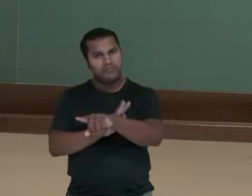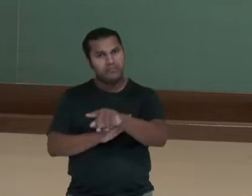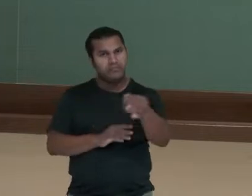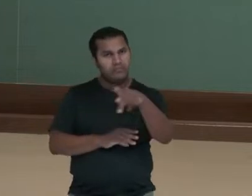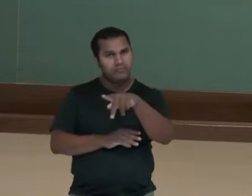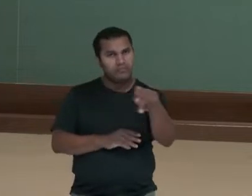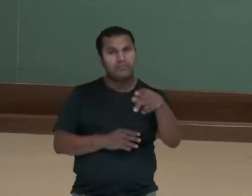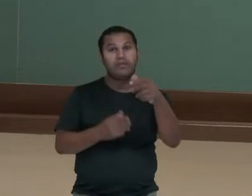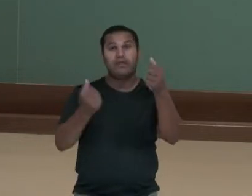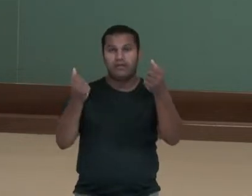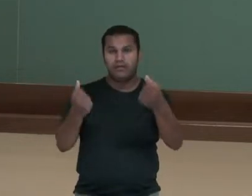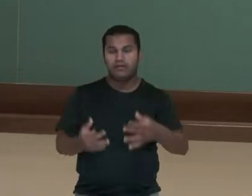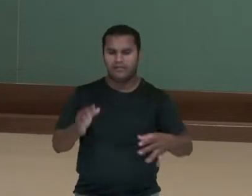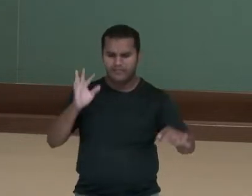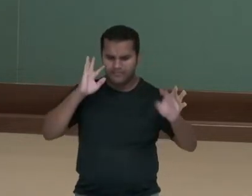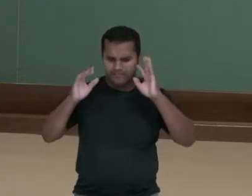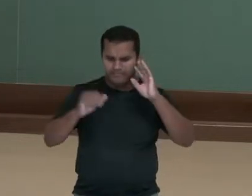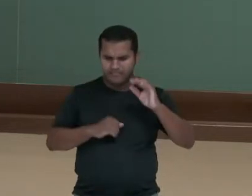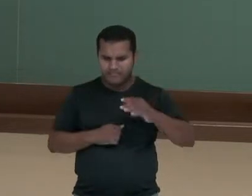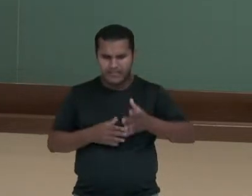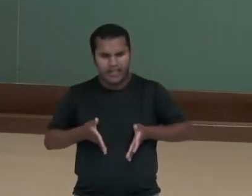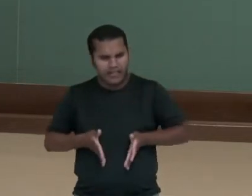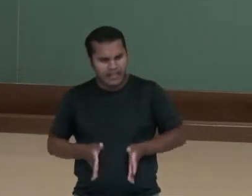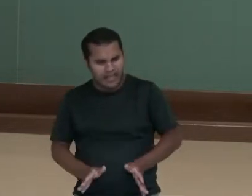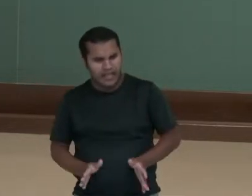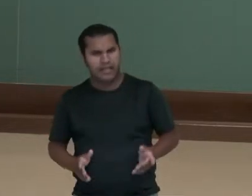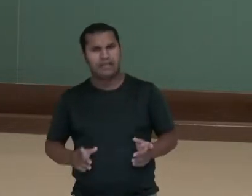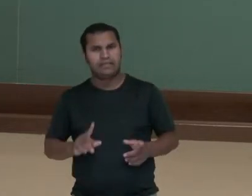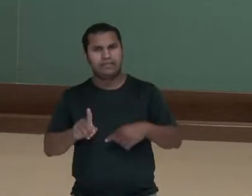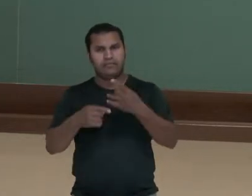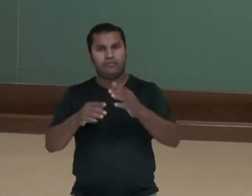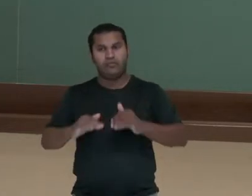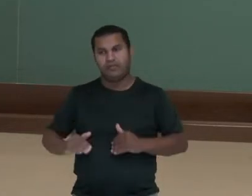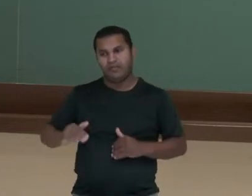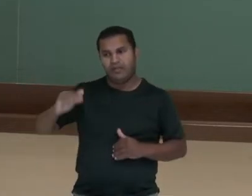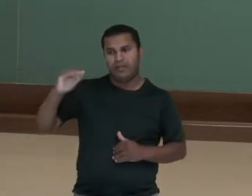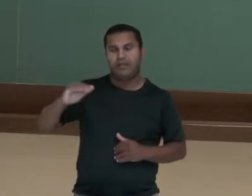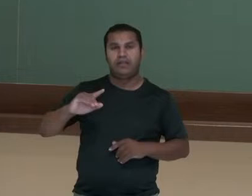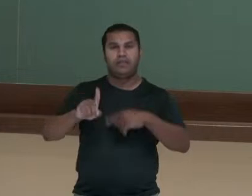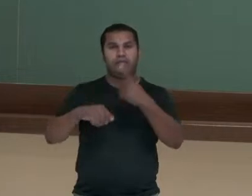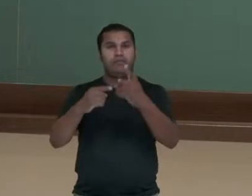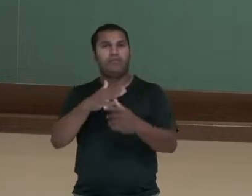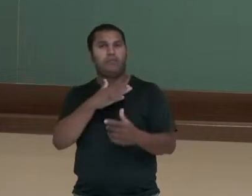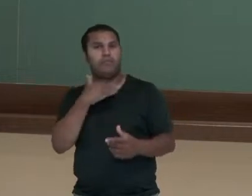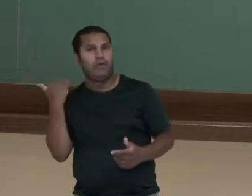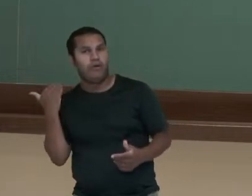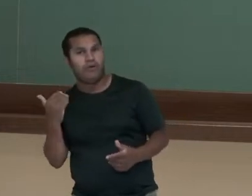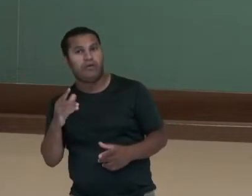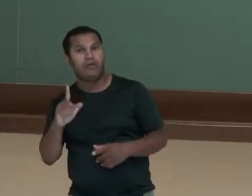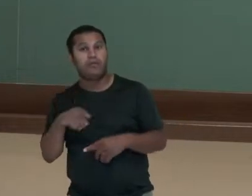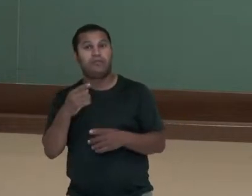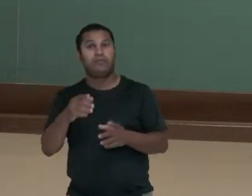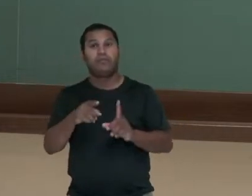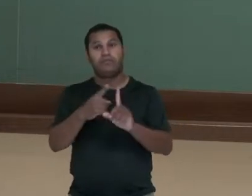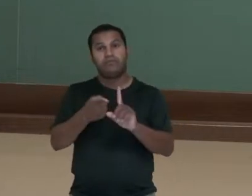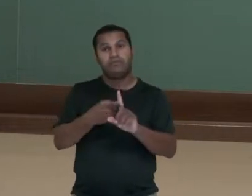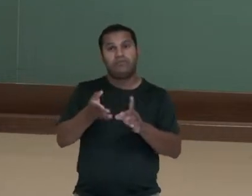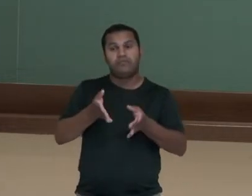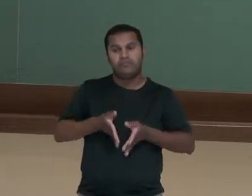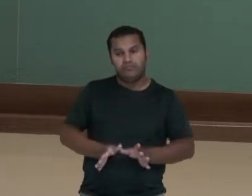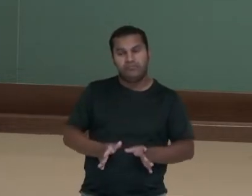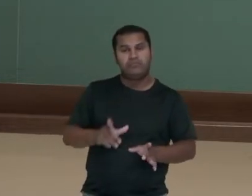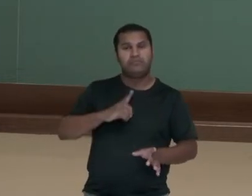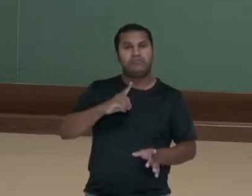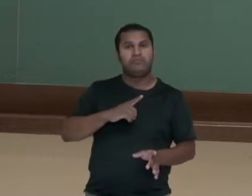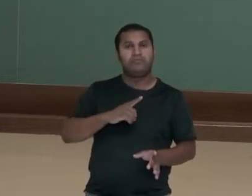de vida ela vai mudando. Então, para ser considerado um ser vivo, ele tem que ter um conjunto de características.